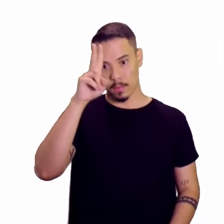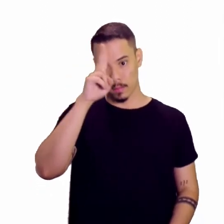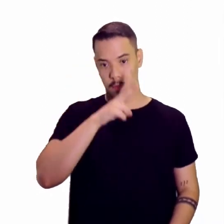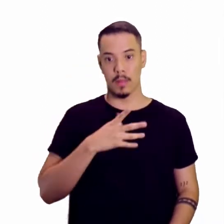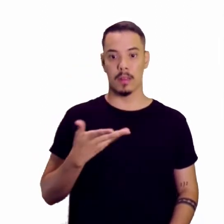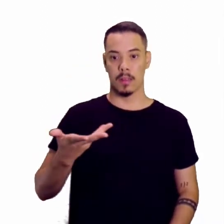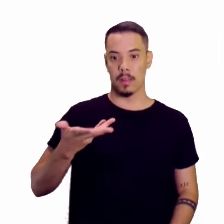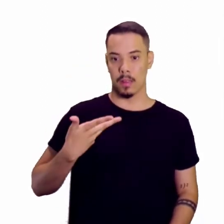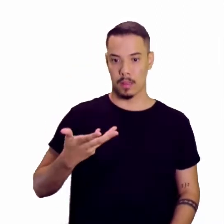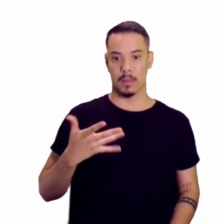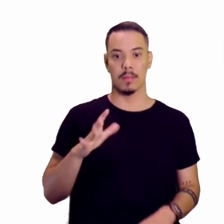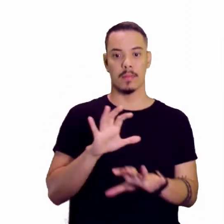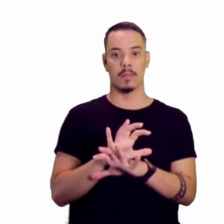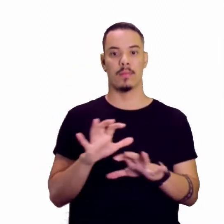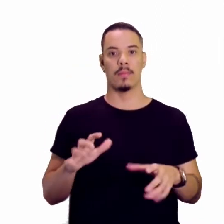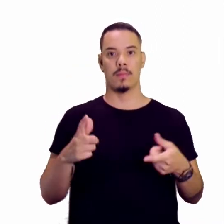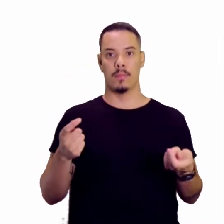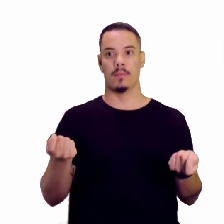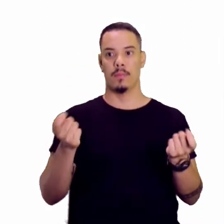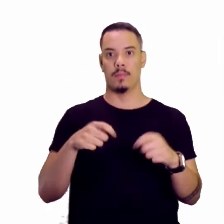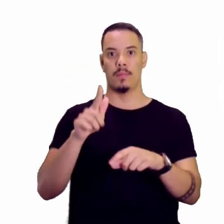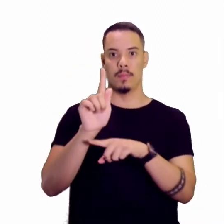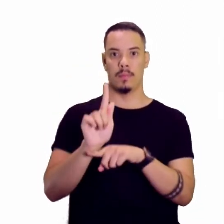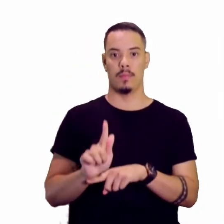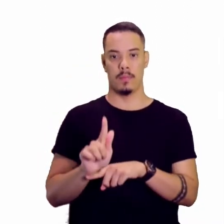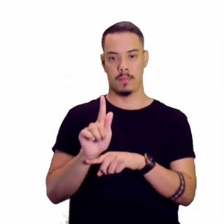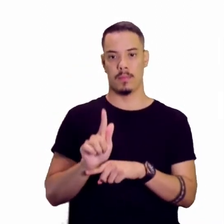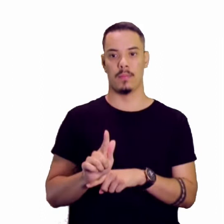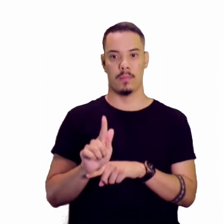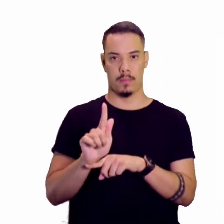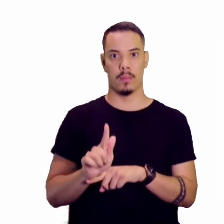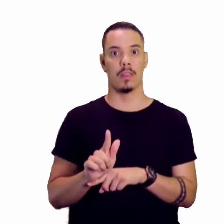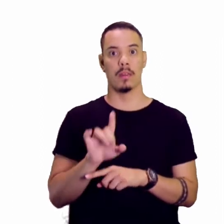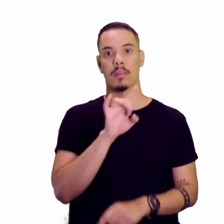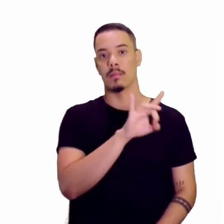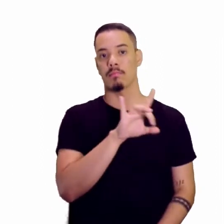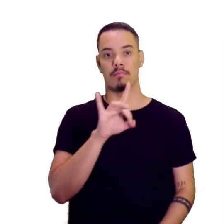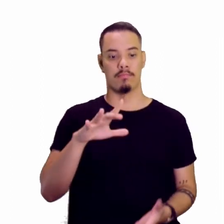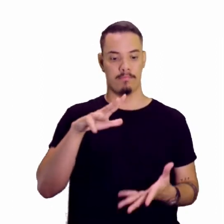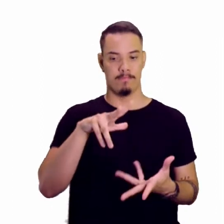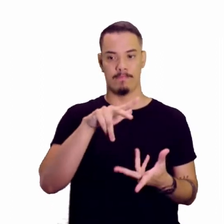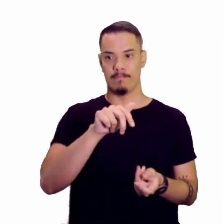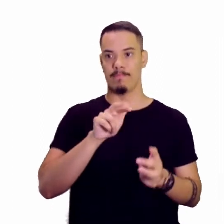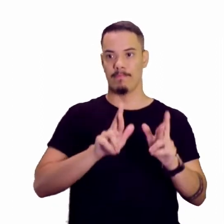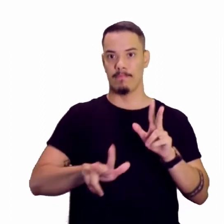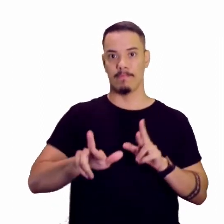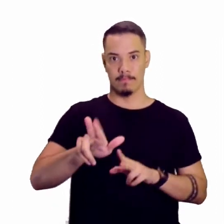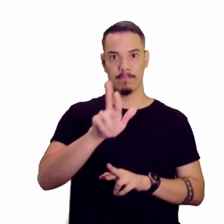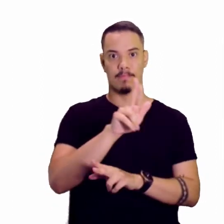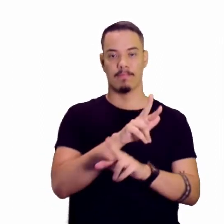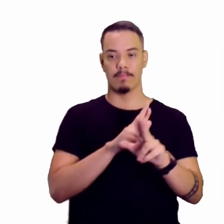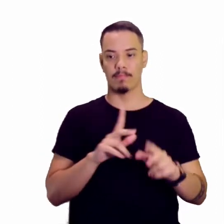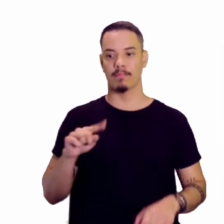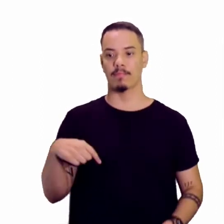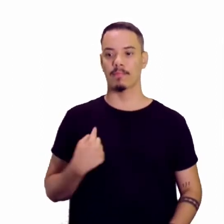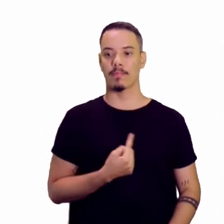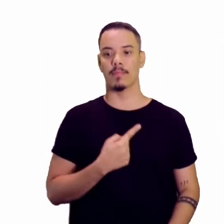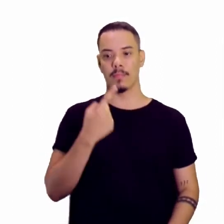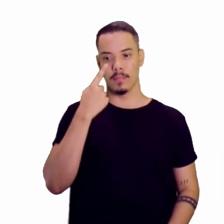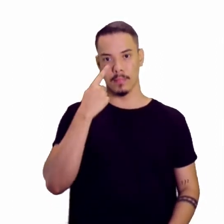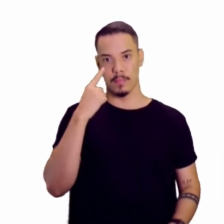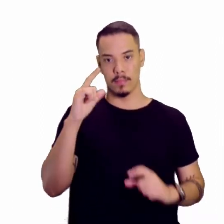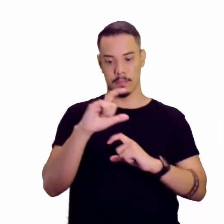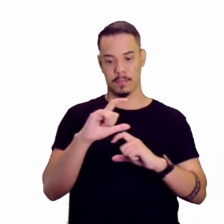aceleração, nesse caso, é a aceleração da gravidade. Cada planeta tem o seu. Nós vimos aí na tirinha do